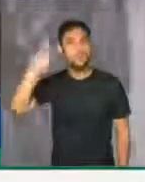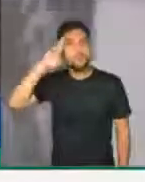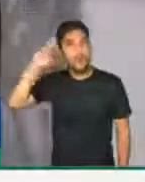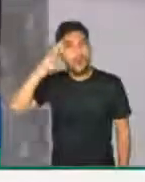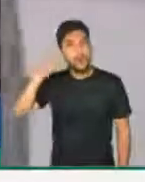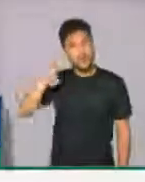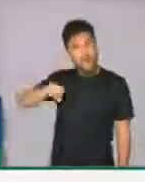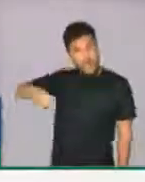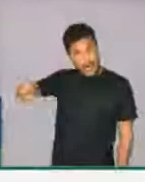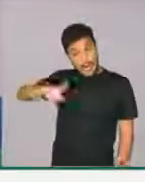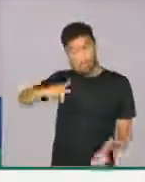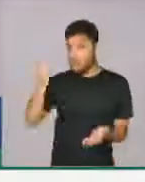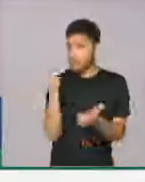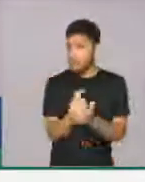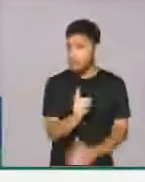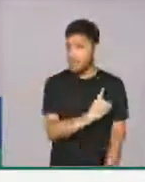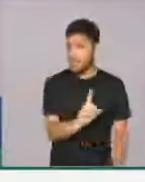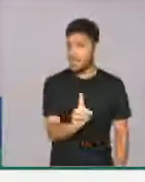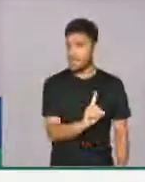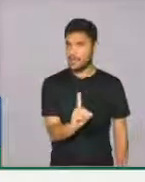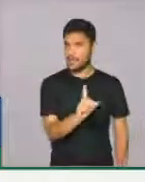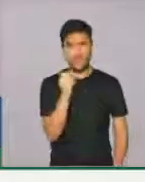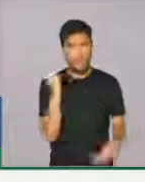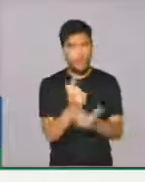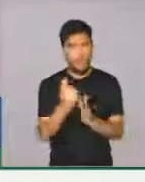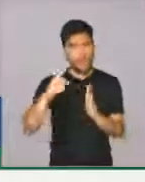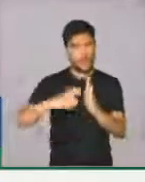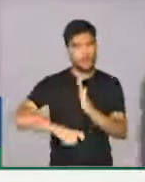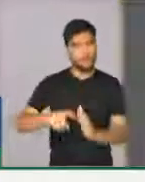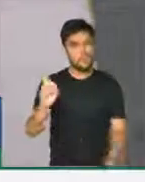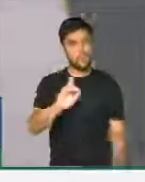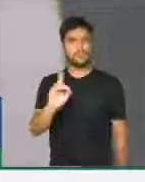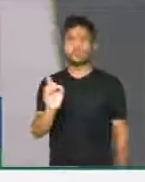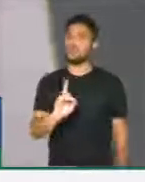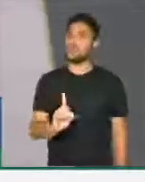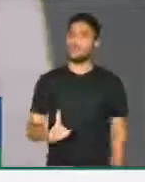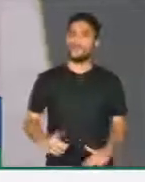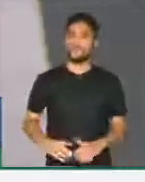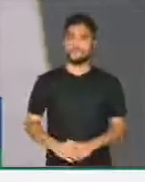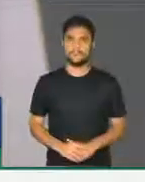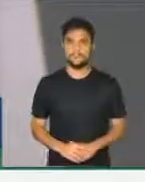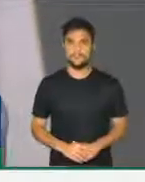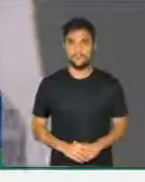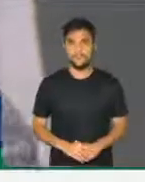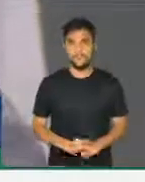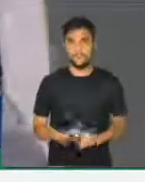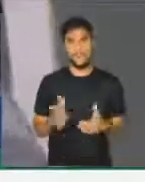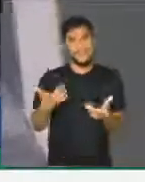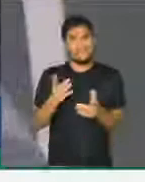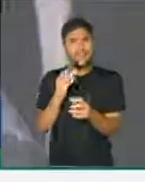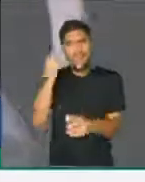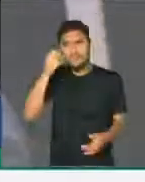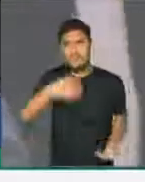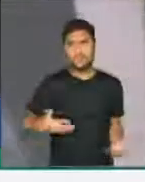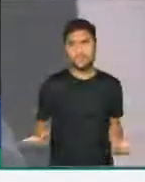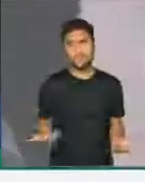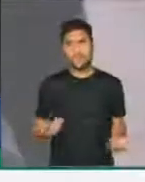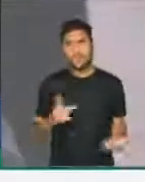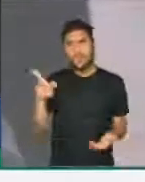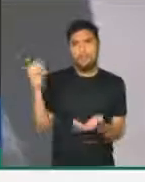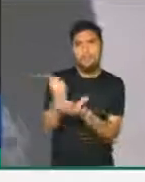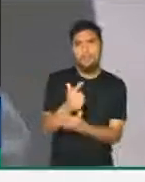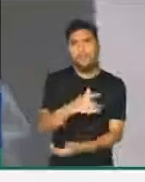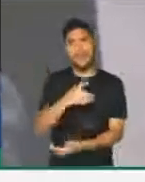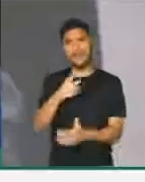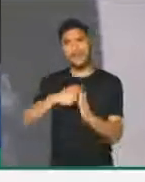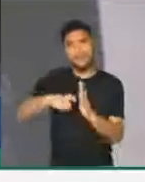que esses não pagam. Não pagam impostos sobre lucros e dividendos, o que é um absurdo. Eles não